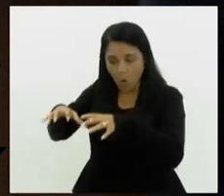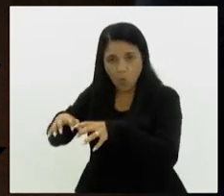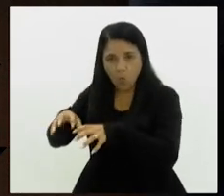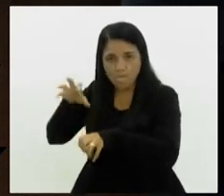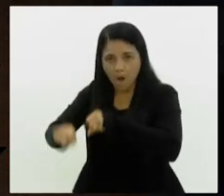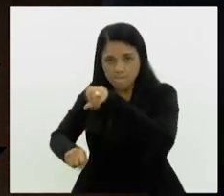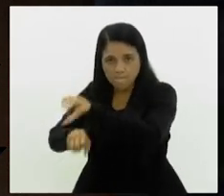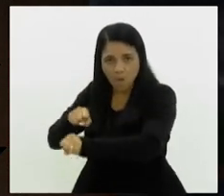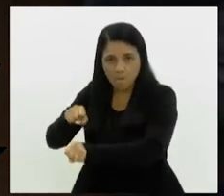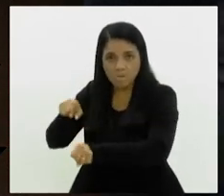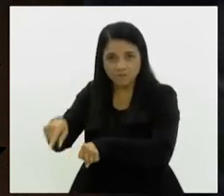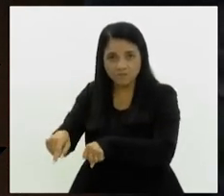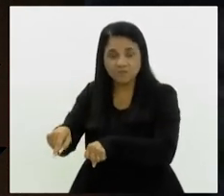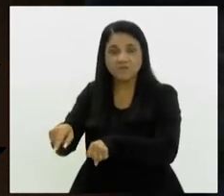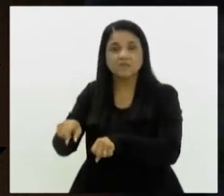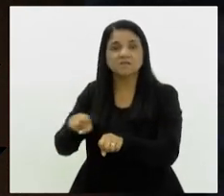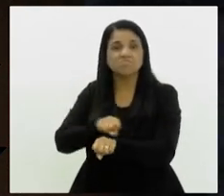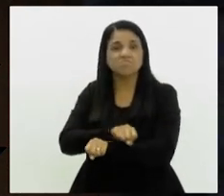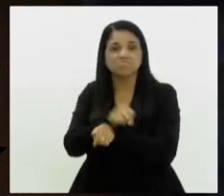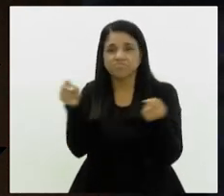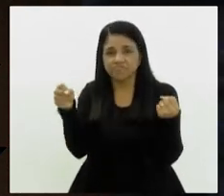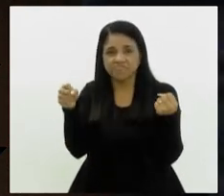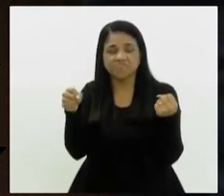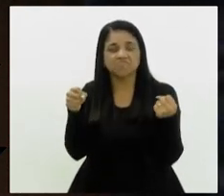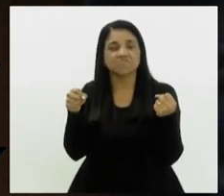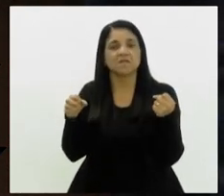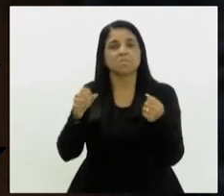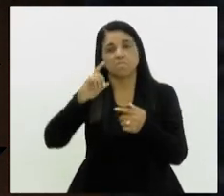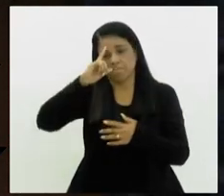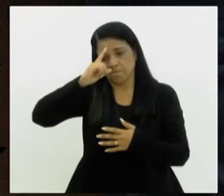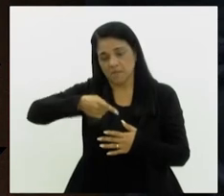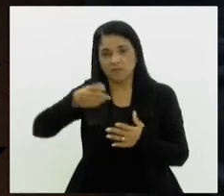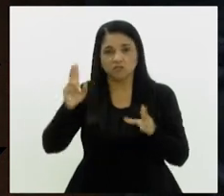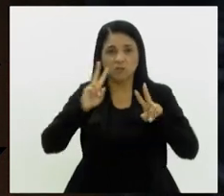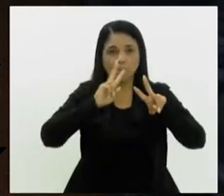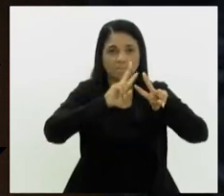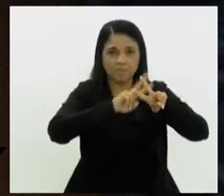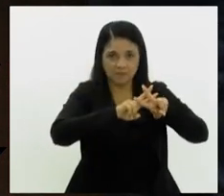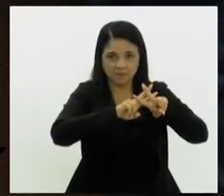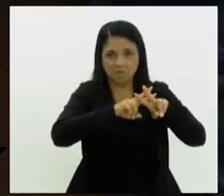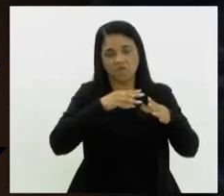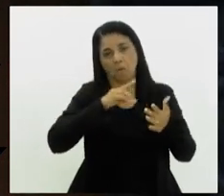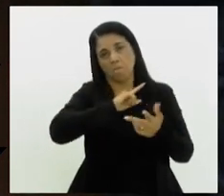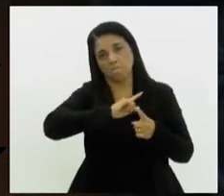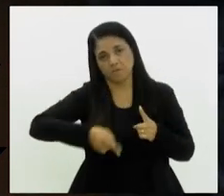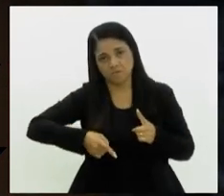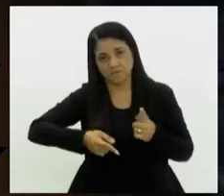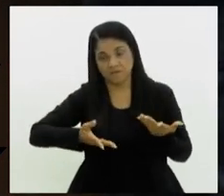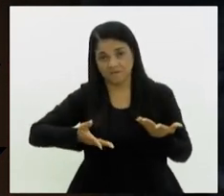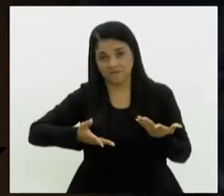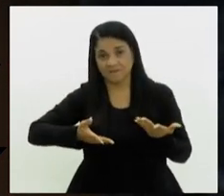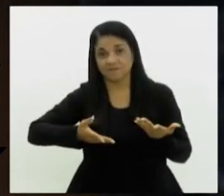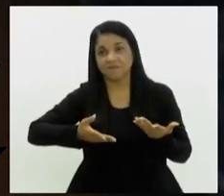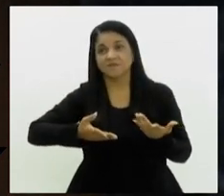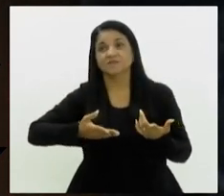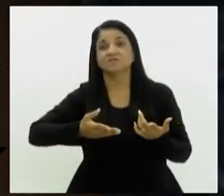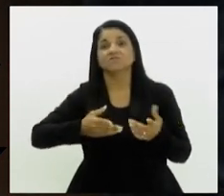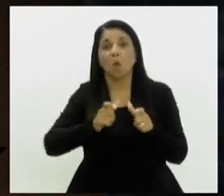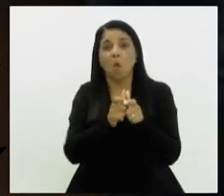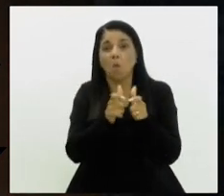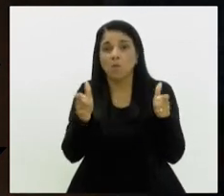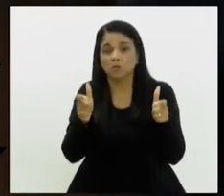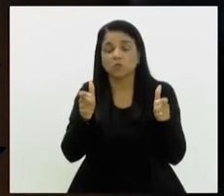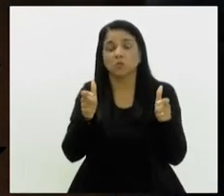a impossibilidade de cumprimento de mandatos de prisão e medidas cautelares criminais. O aumento significativo